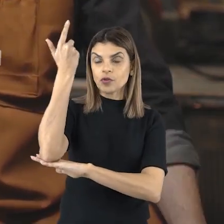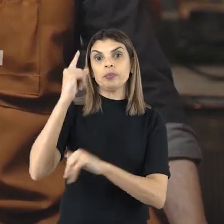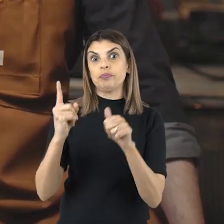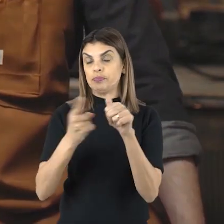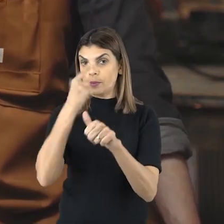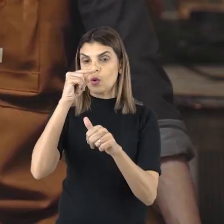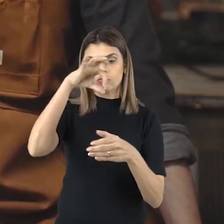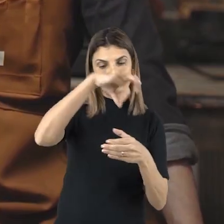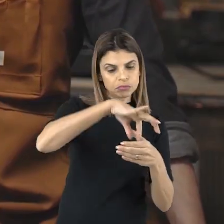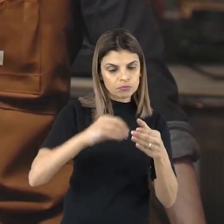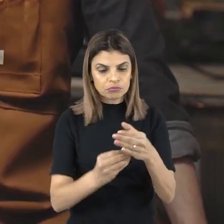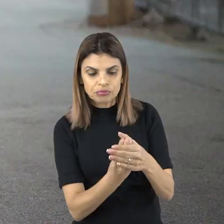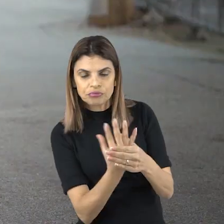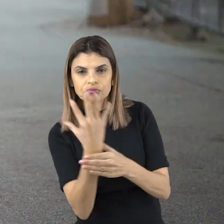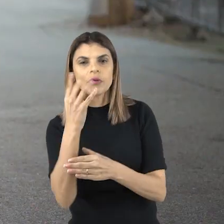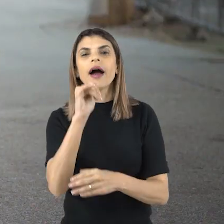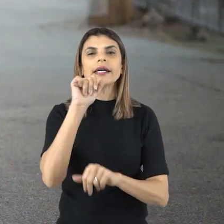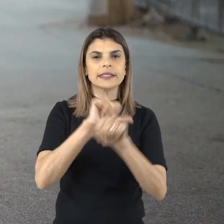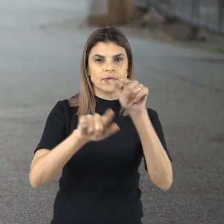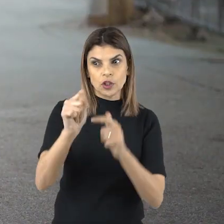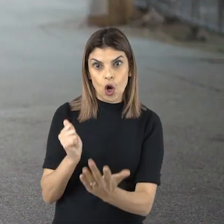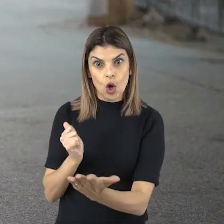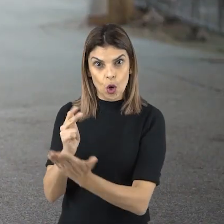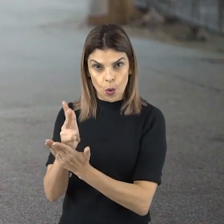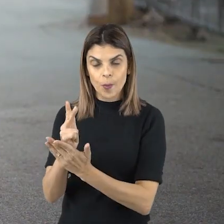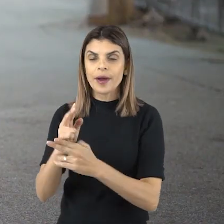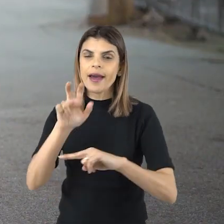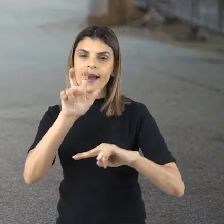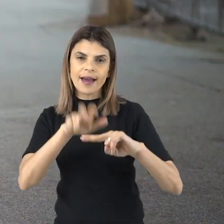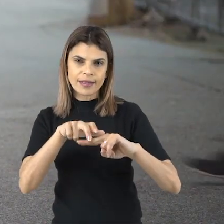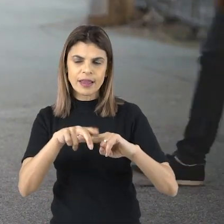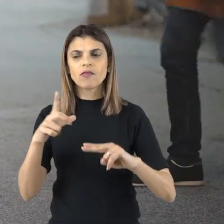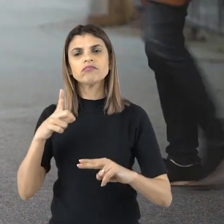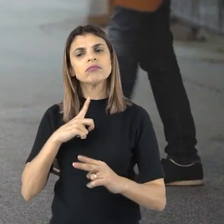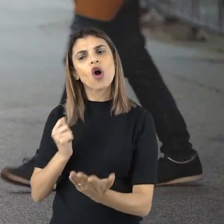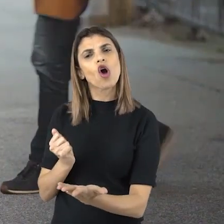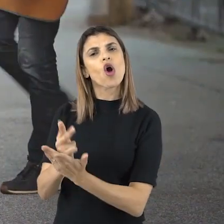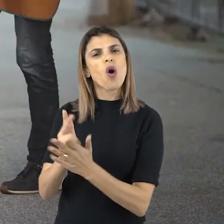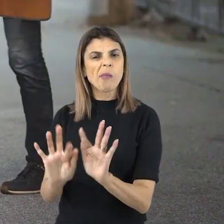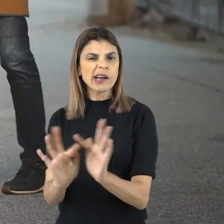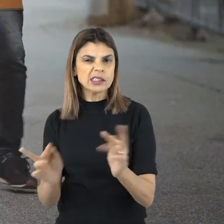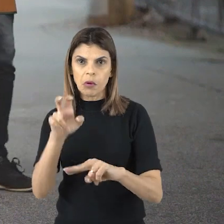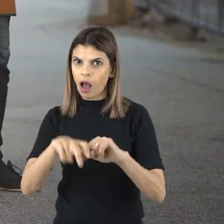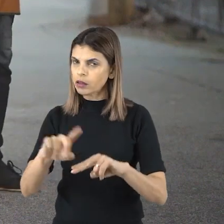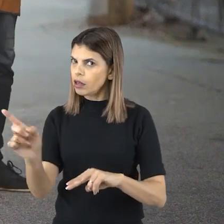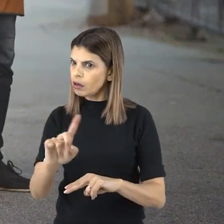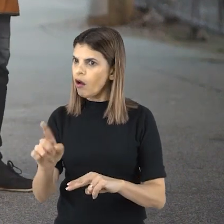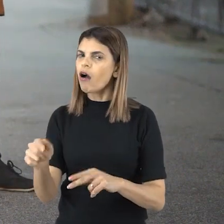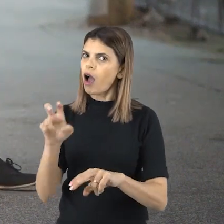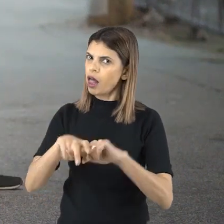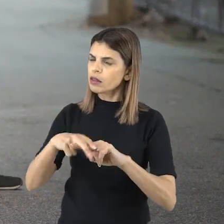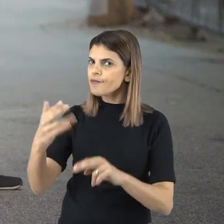começou a crescer. Sabemos disso. Quando você compra uma cadeira Andrew Mark Nathaniel, você está adquirindo muito mais do que uma simples cadeira.